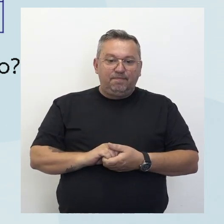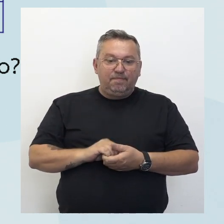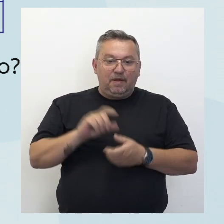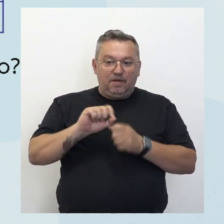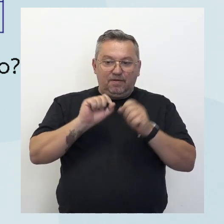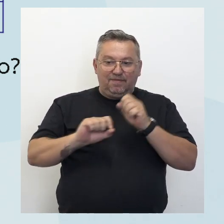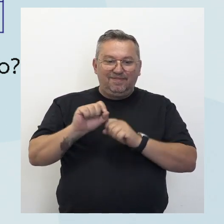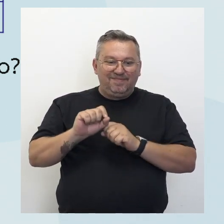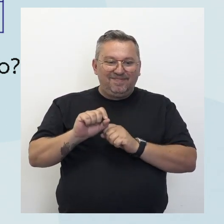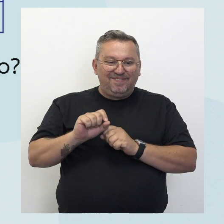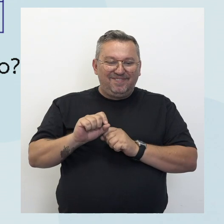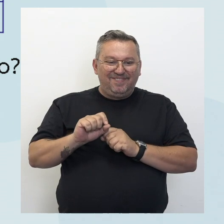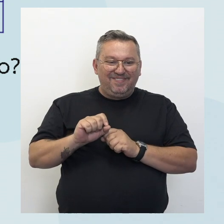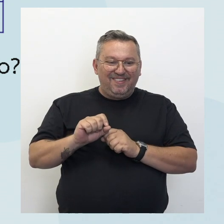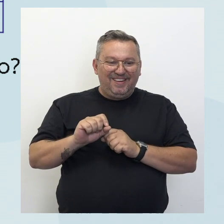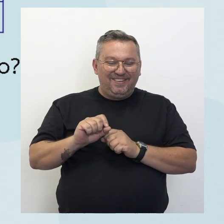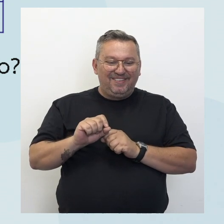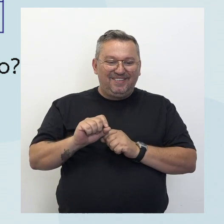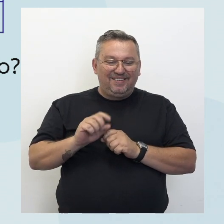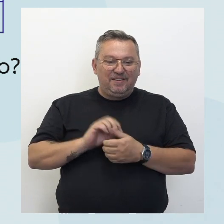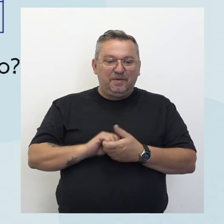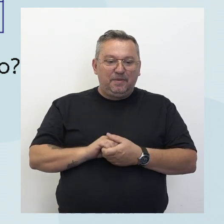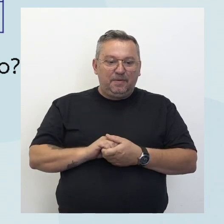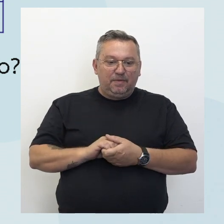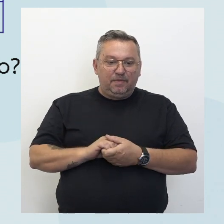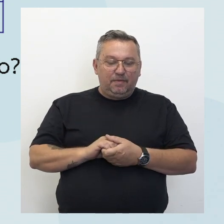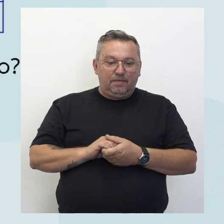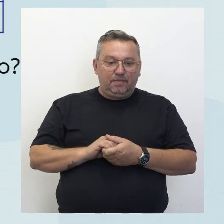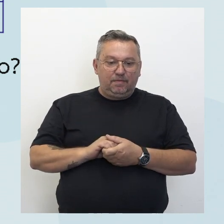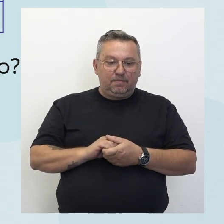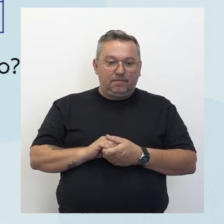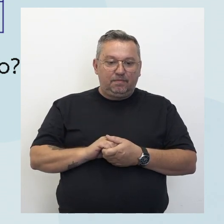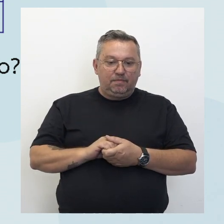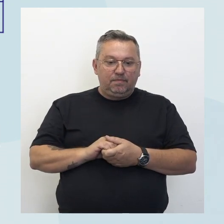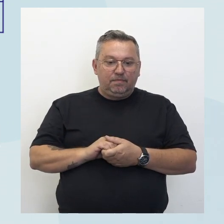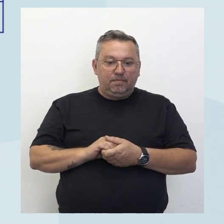fala assim, agora é sua vez. É o próximo, por gentileza.